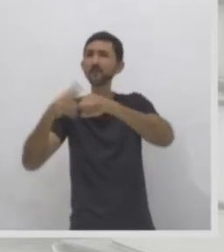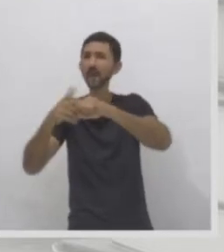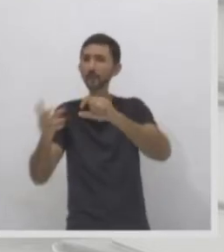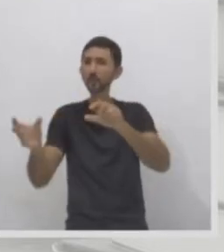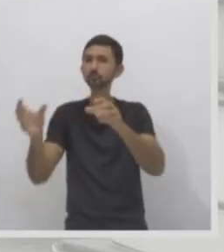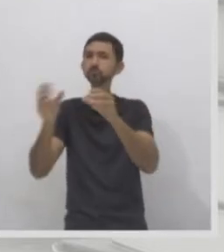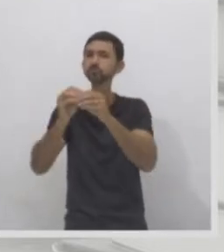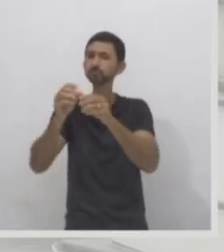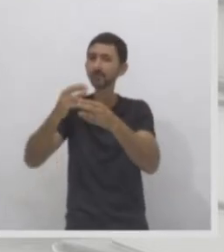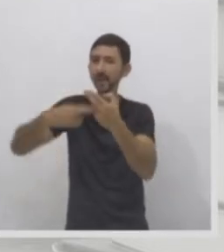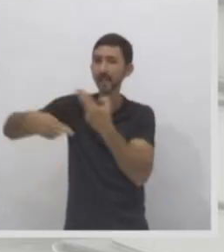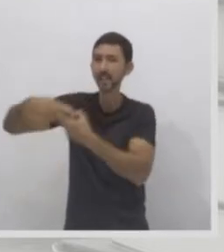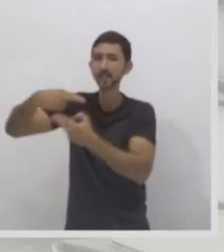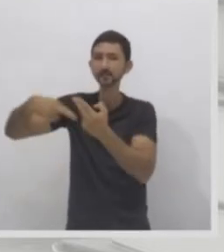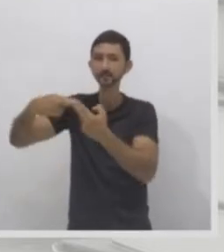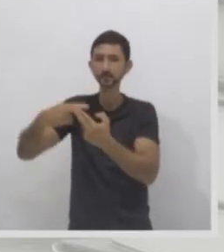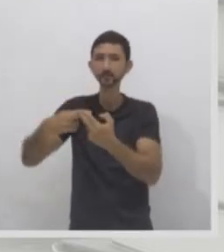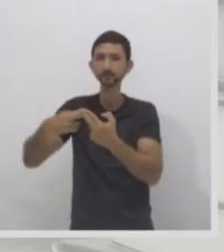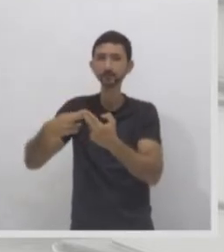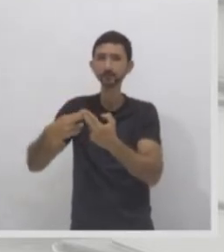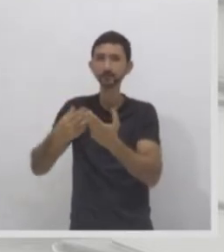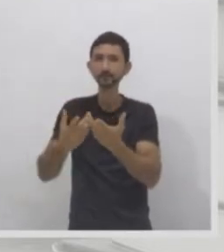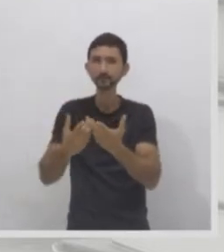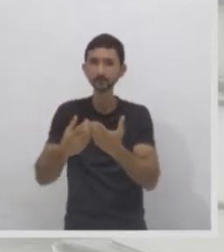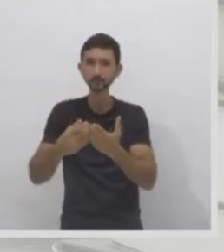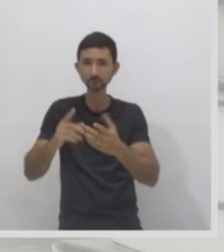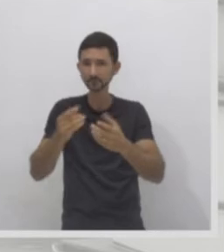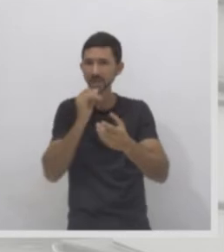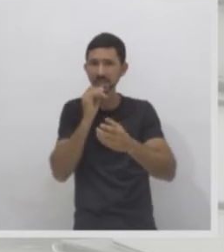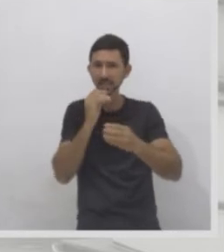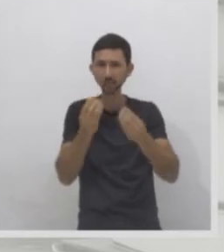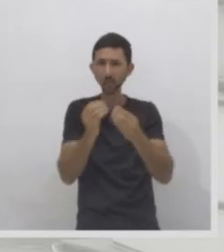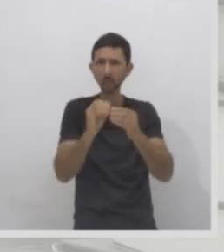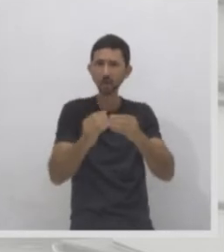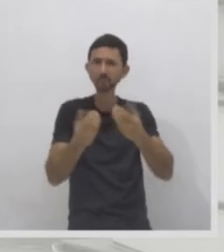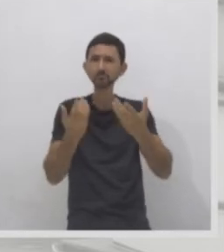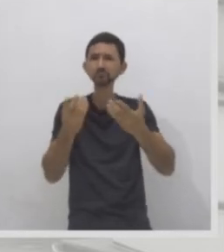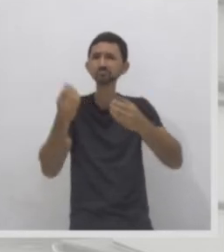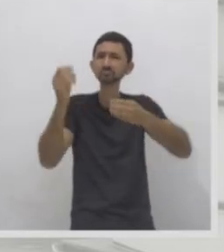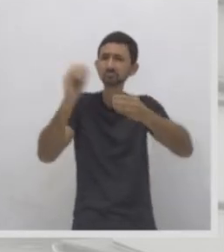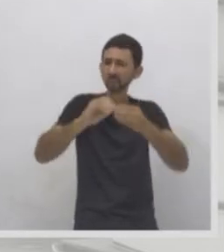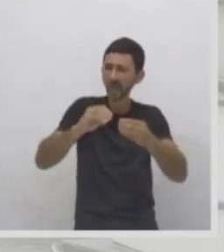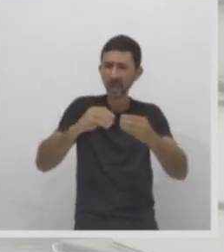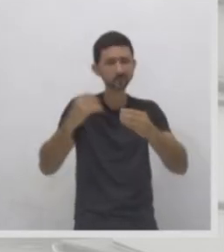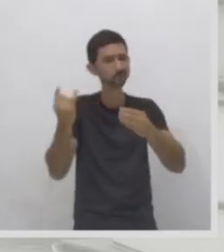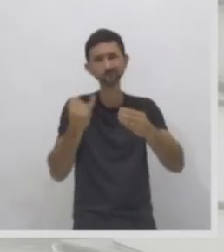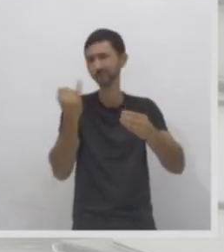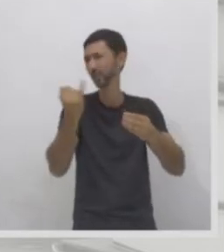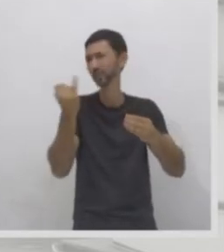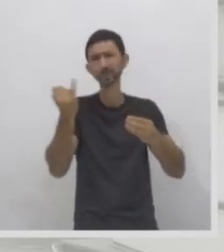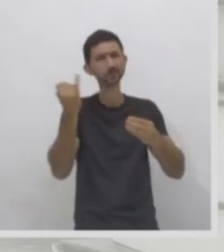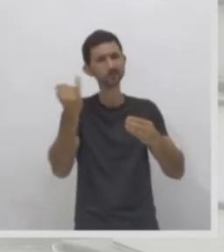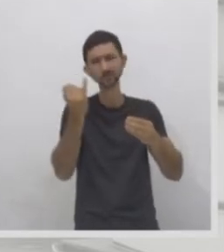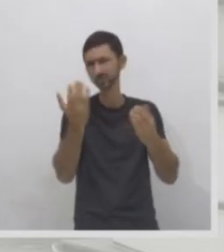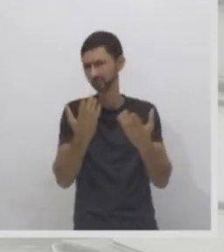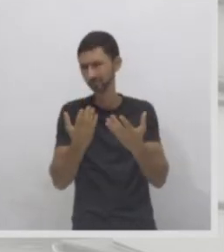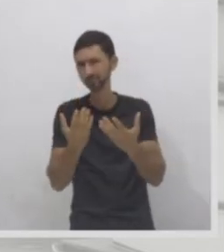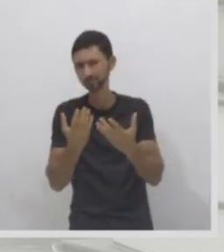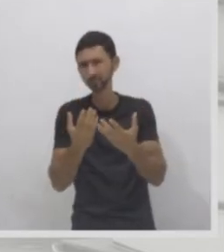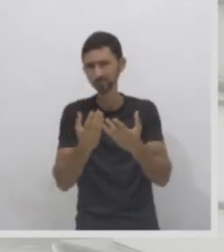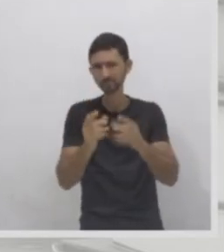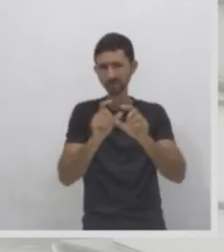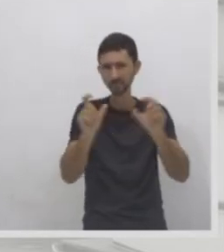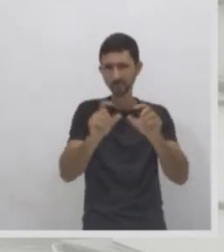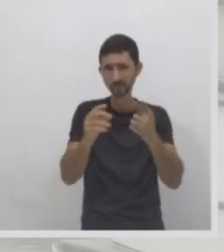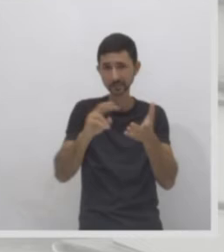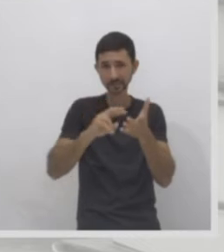que nenhuma dessas expressões seriam expressões absolutamente necessárias na frase para que elas fizessem